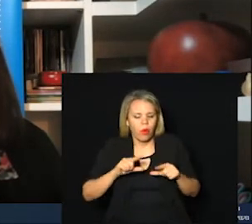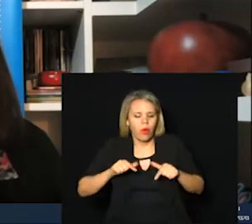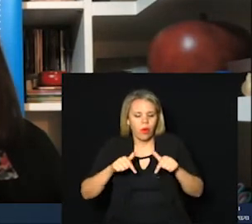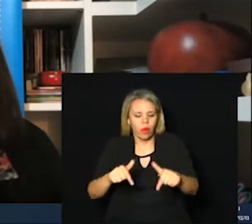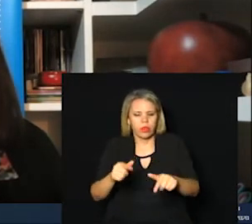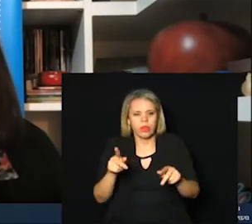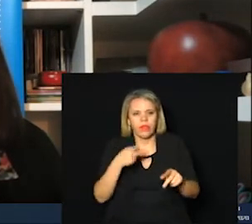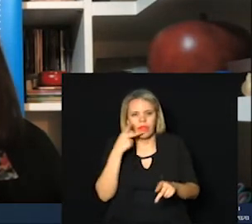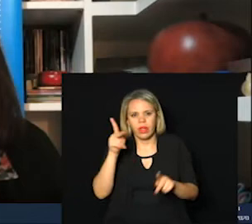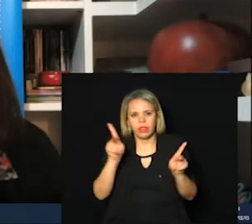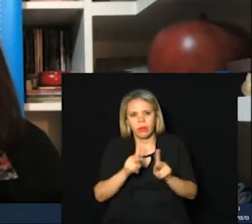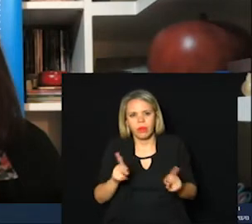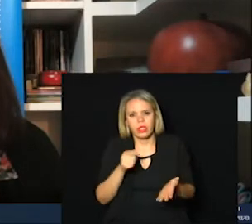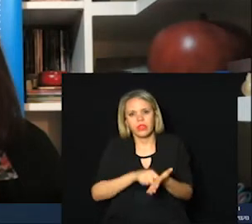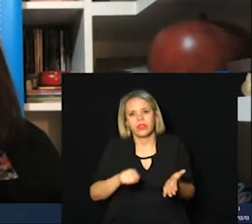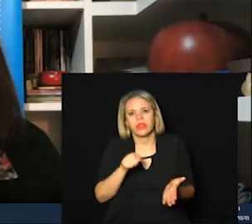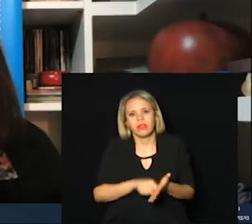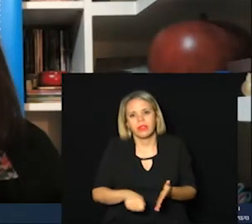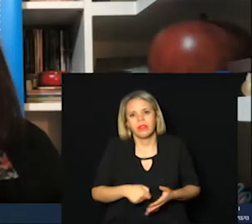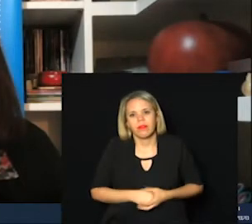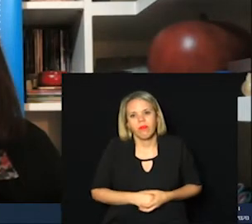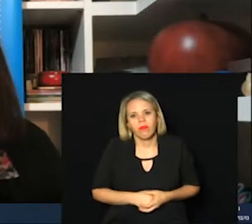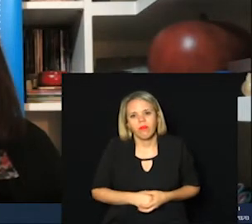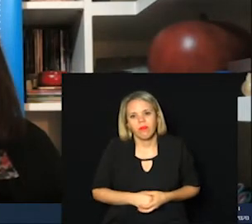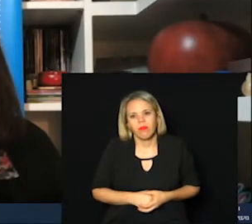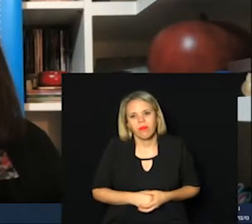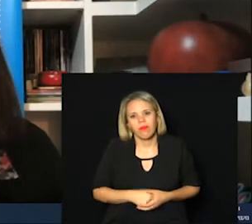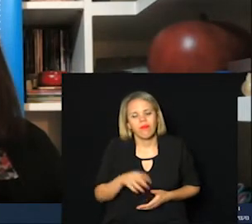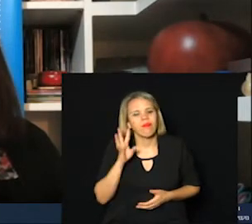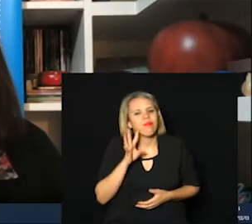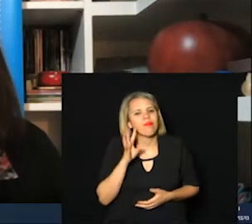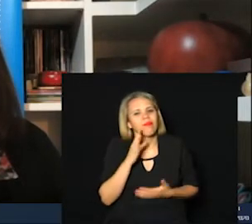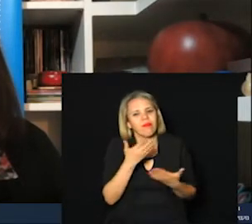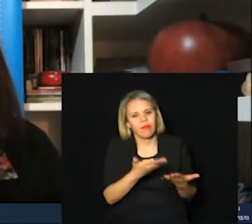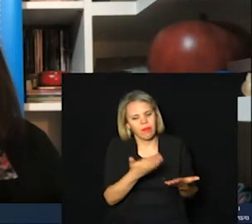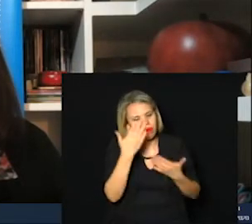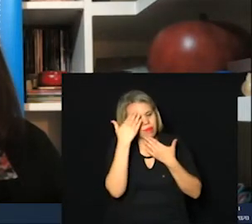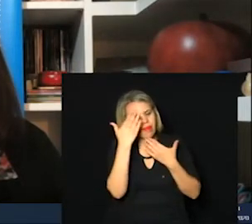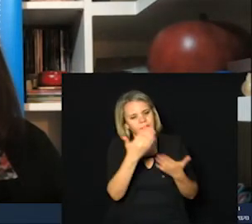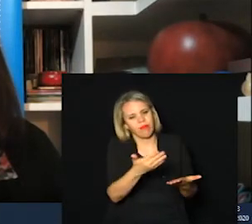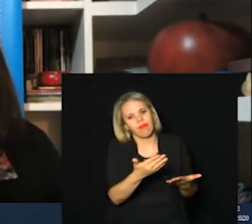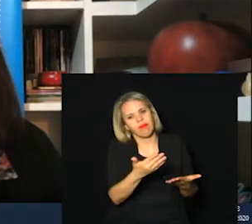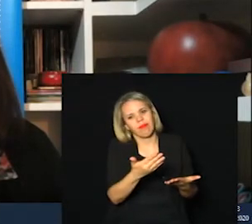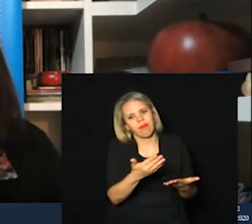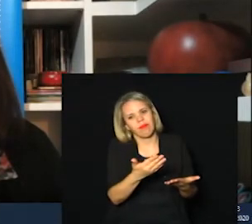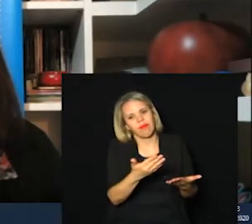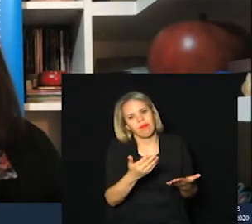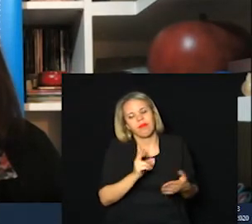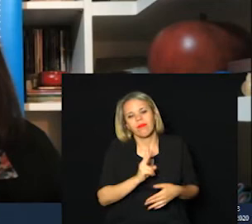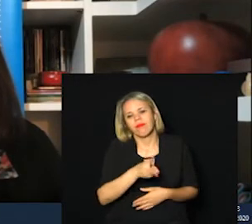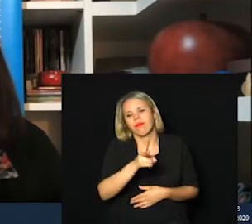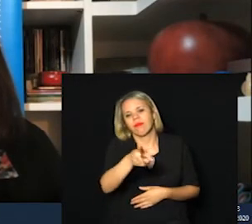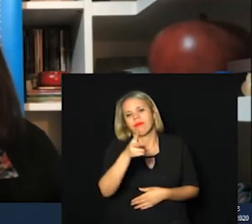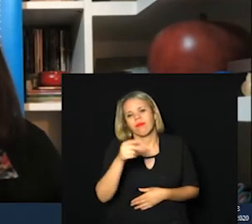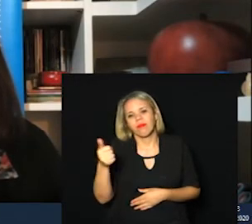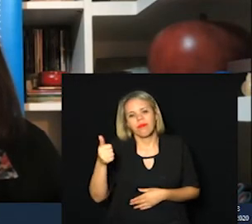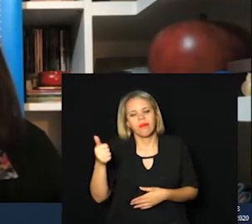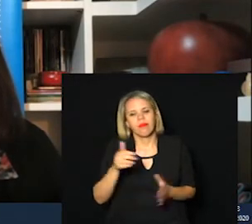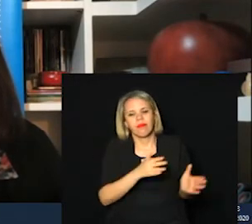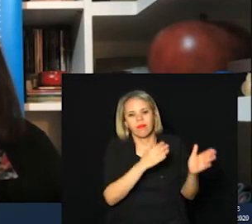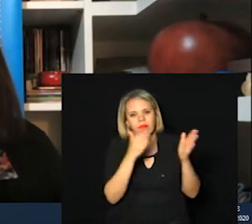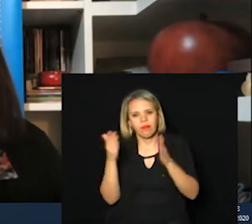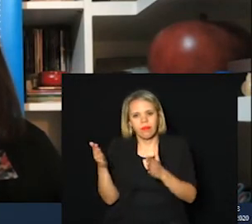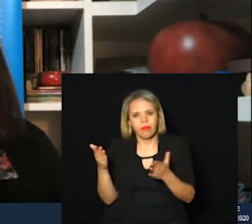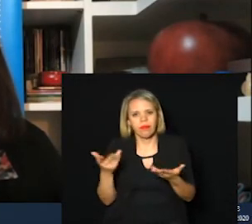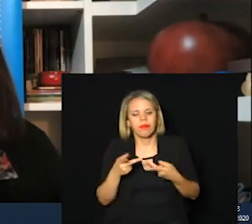paz, do que se escreve. Muito legal, muito obrigado. E aí, para dar continuidade a esse primeiro bloco,